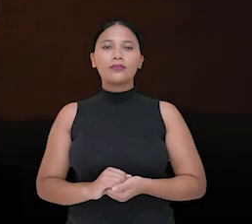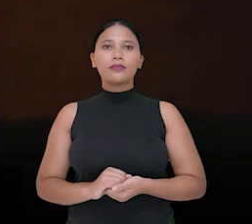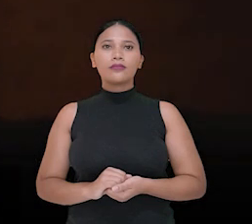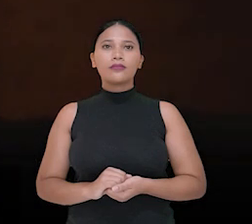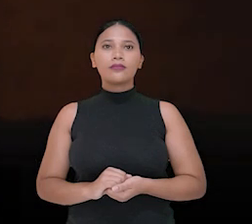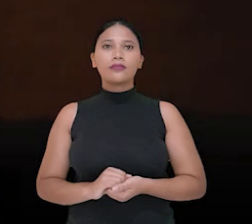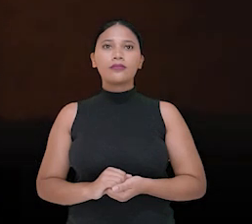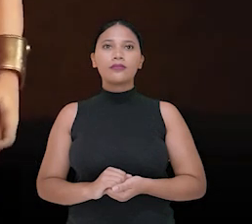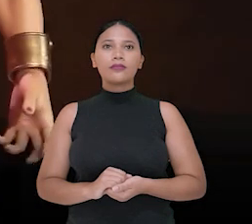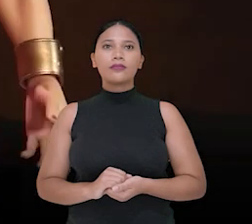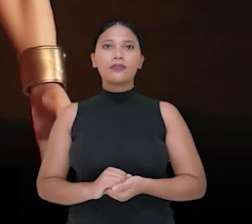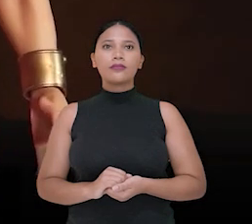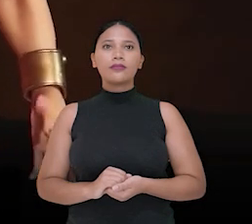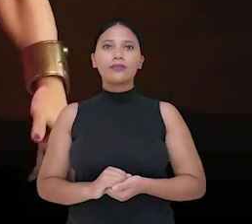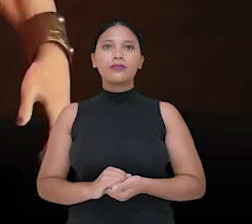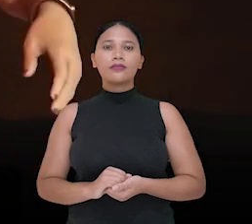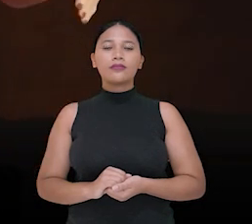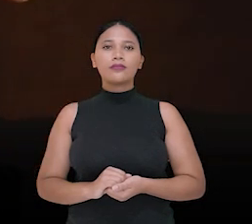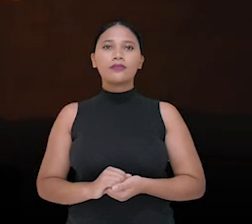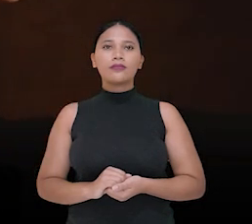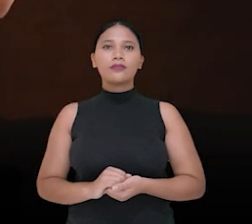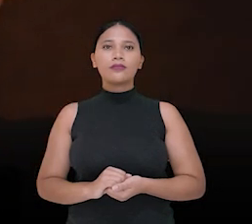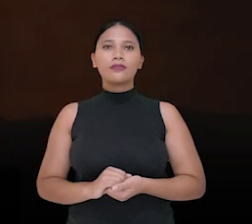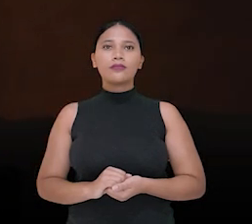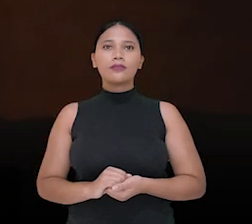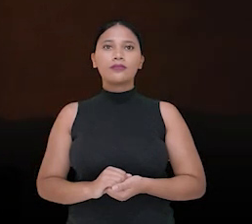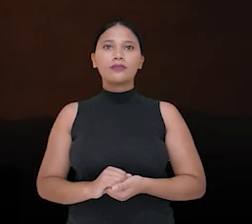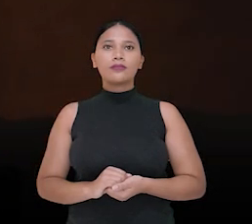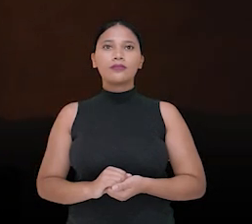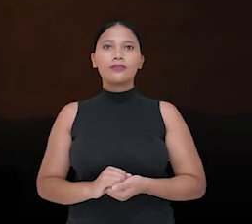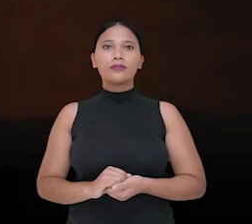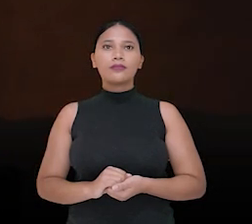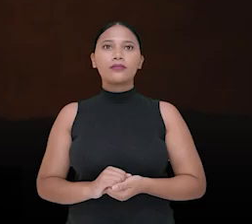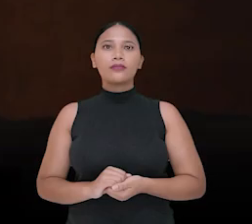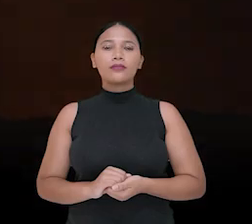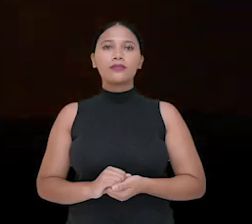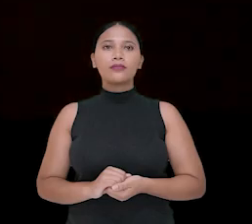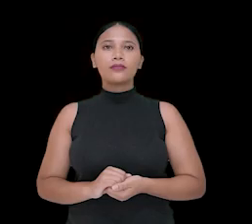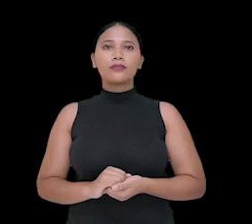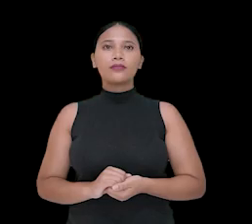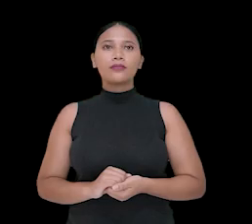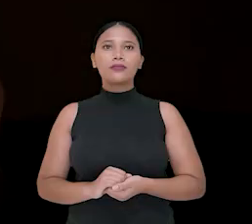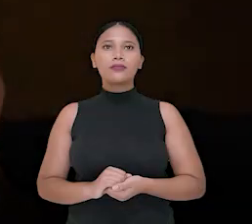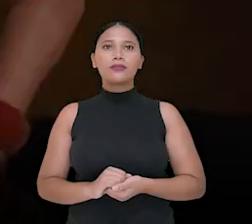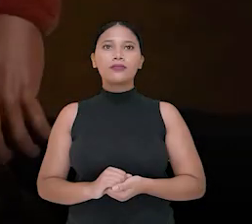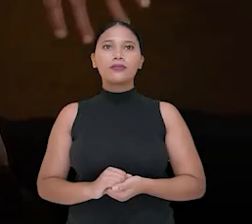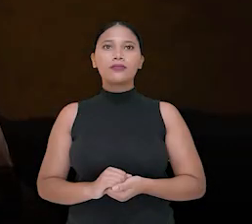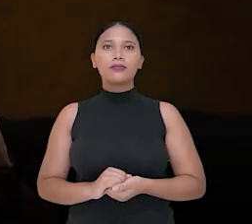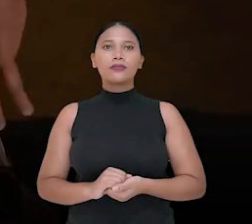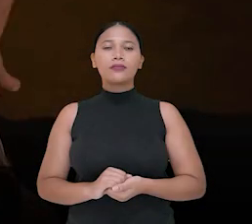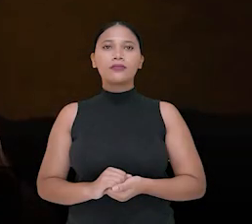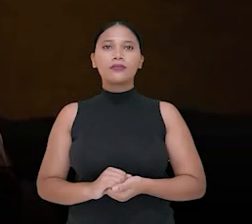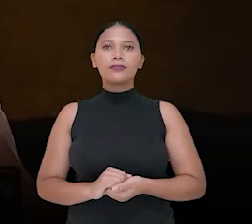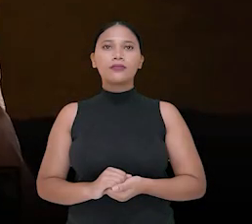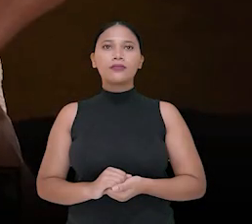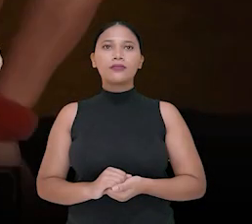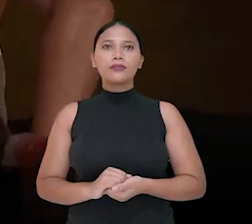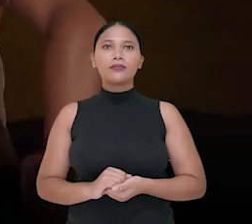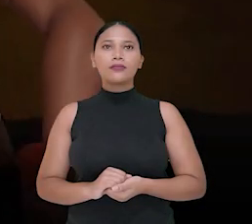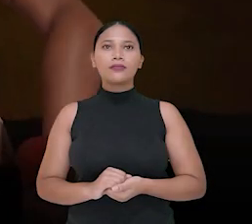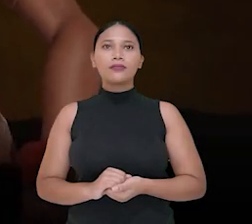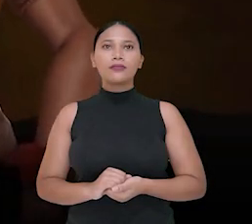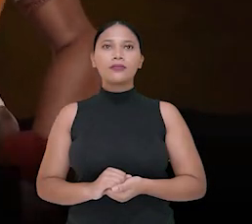Ares chamea poleloipe, Jasparta setai. Luena bipumbulu bya